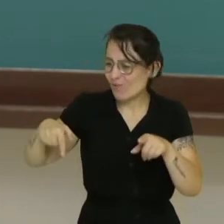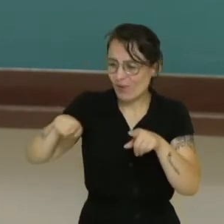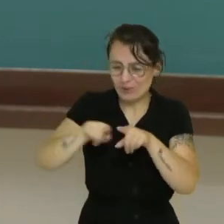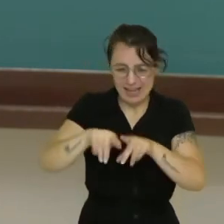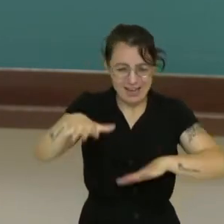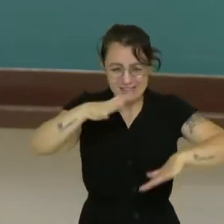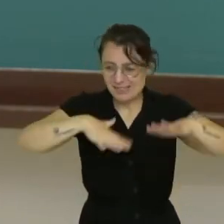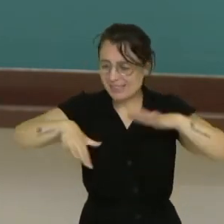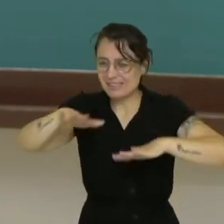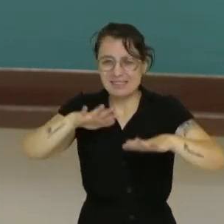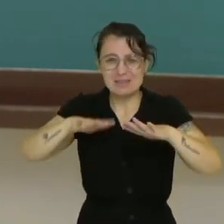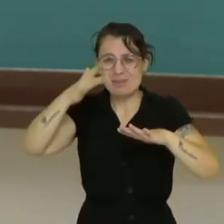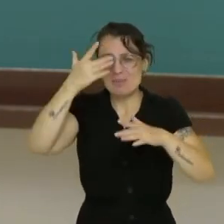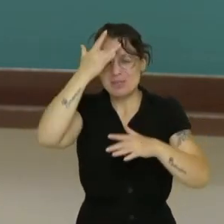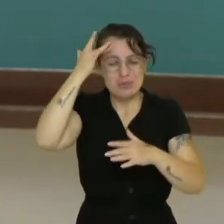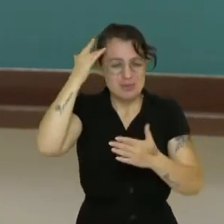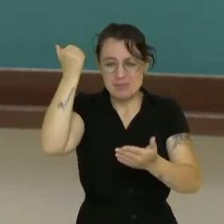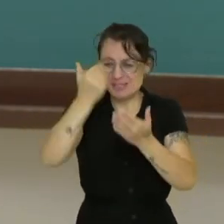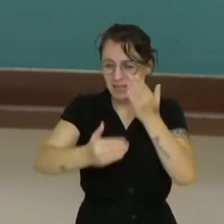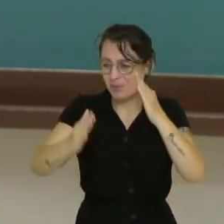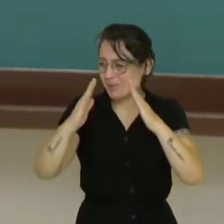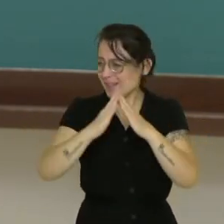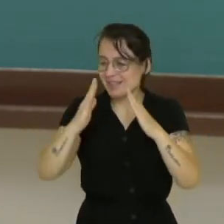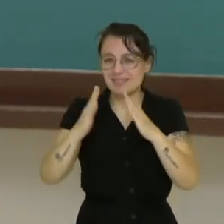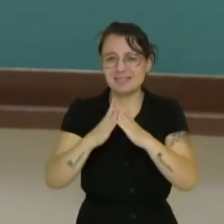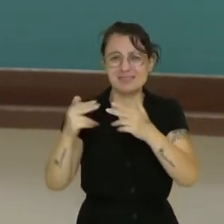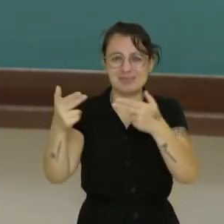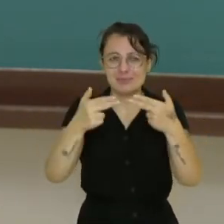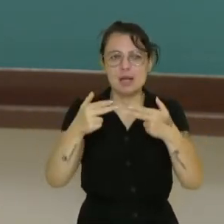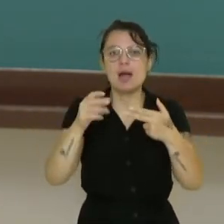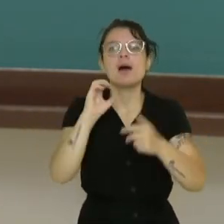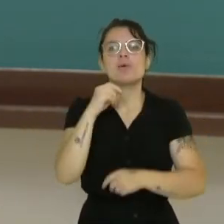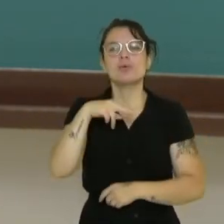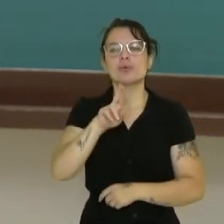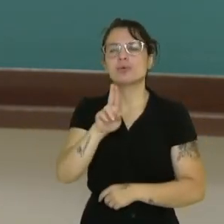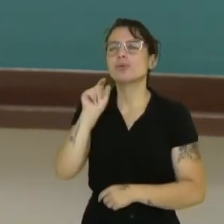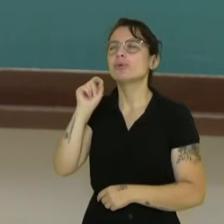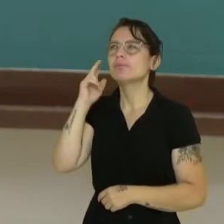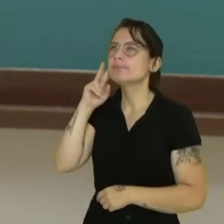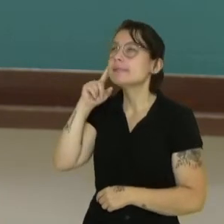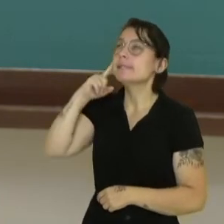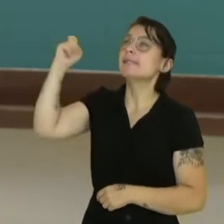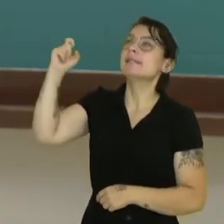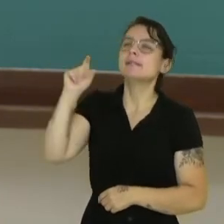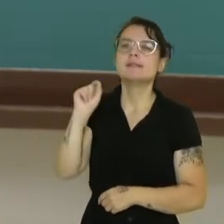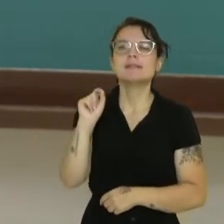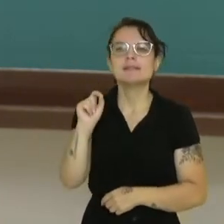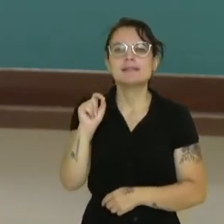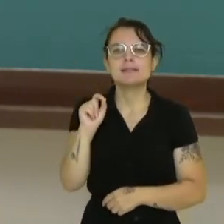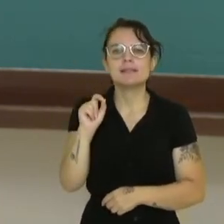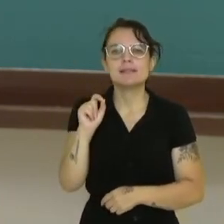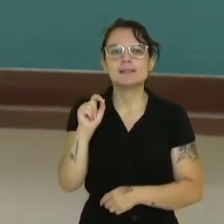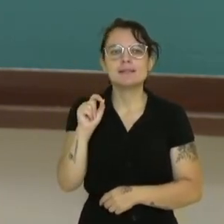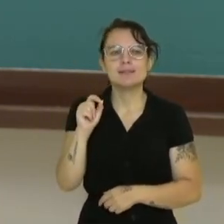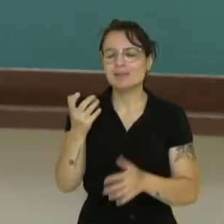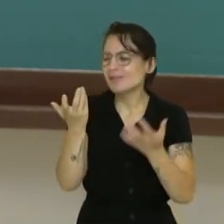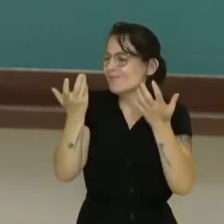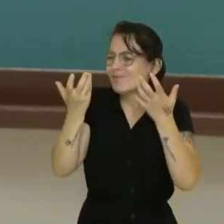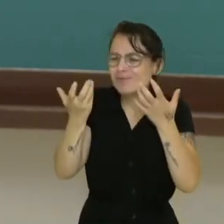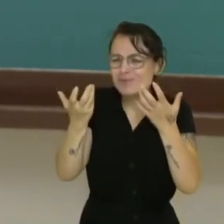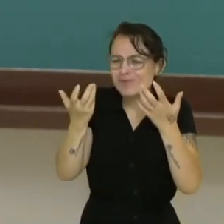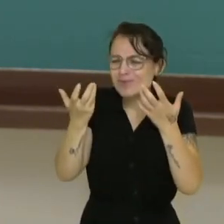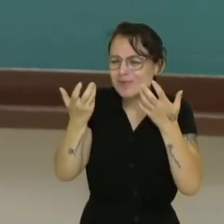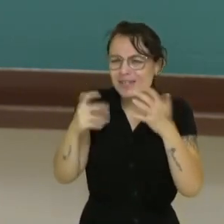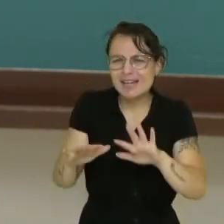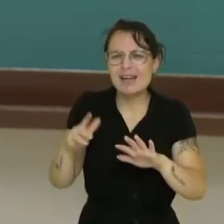no pós-guerra. Então, uma das ideias da ONU é justamente impedir que esses novos